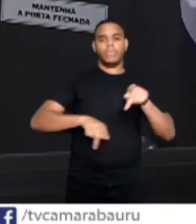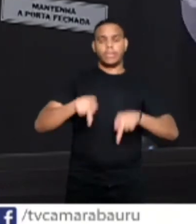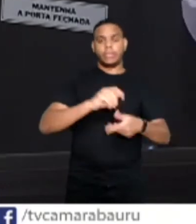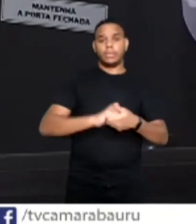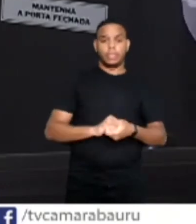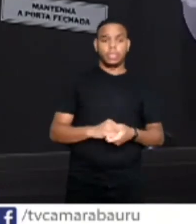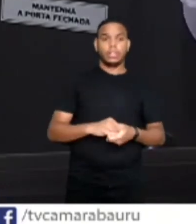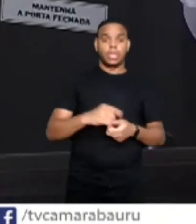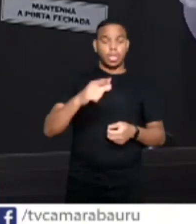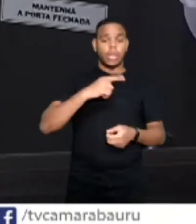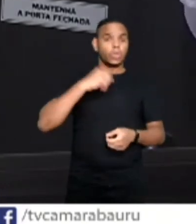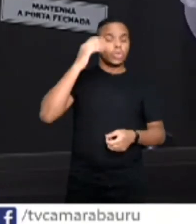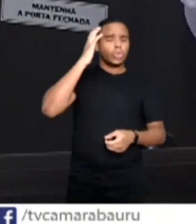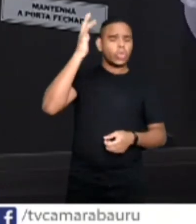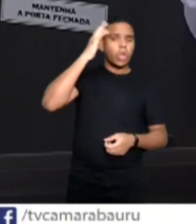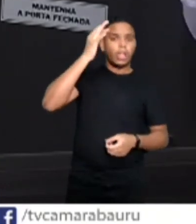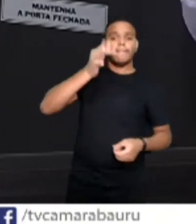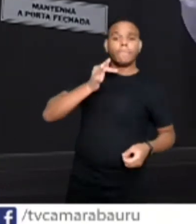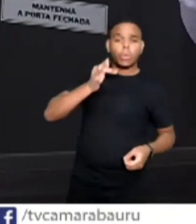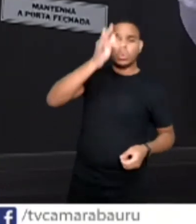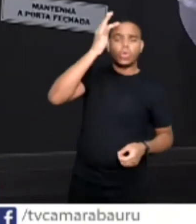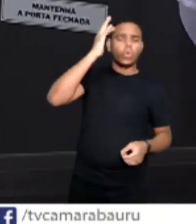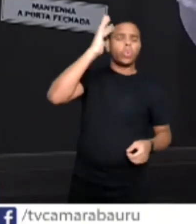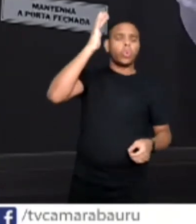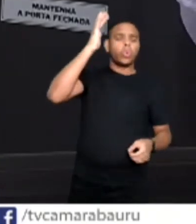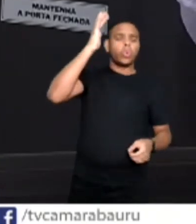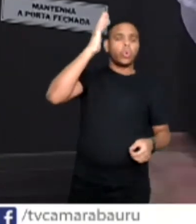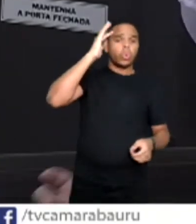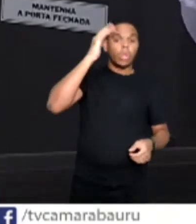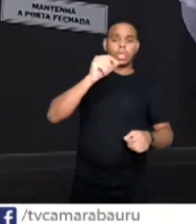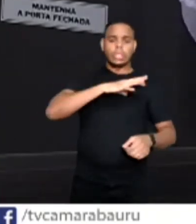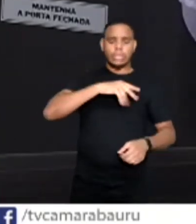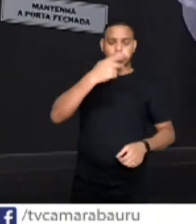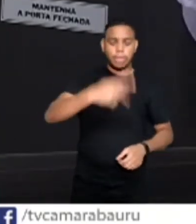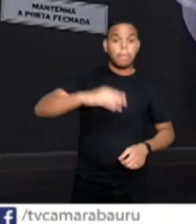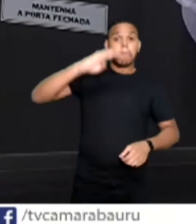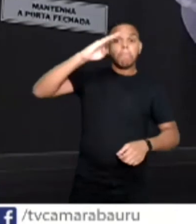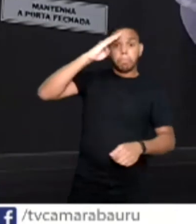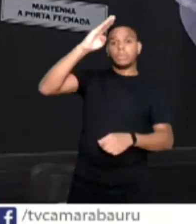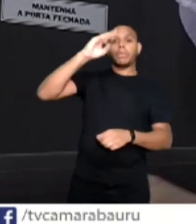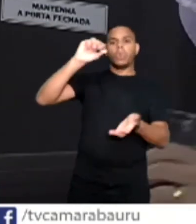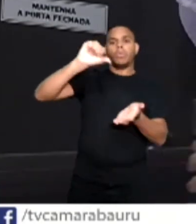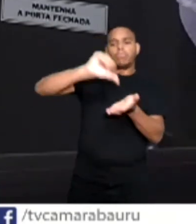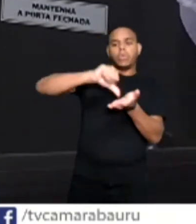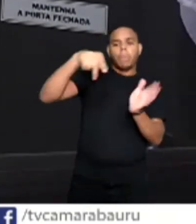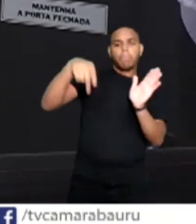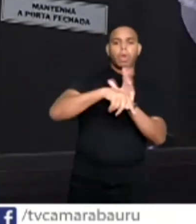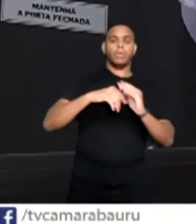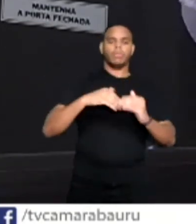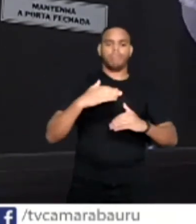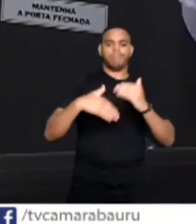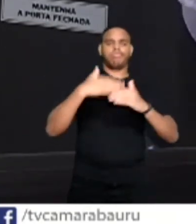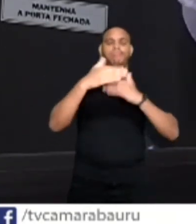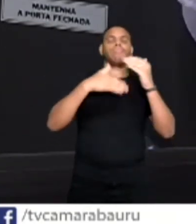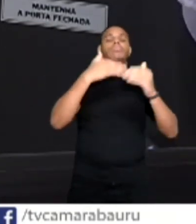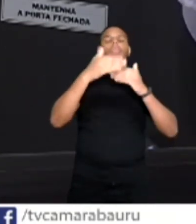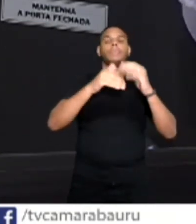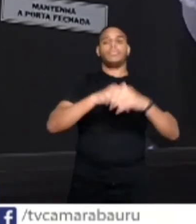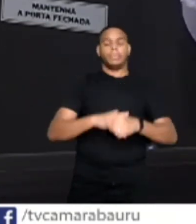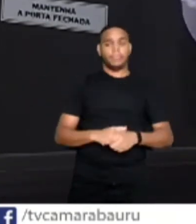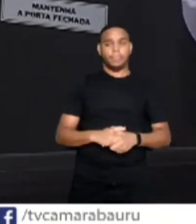sonho, um grande sonho, tornar Bauru o principal polo regional de desenvolvimento fora,